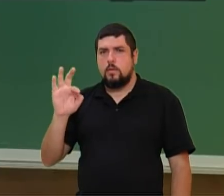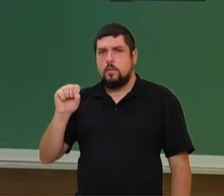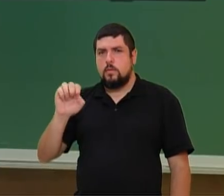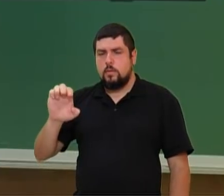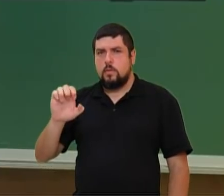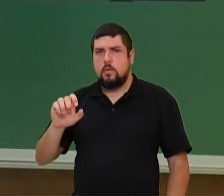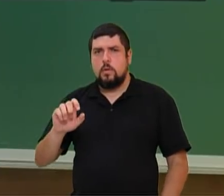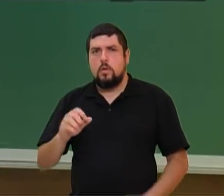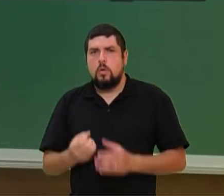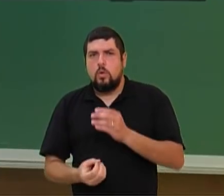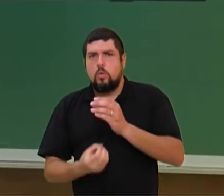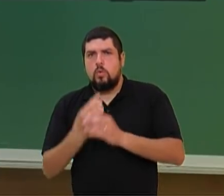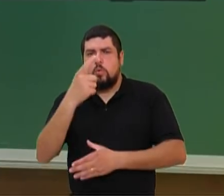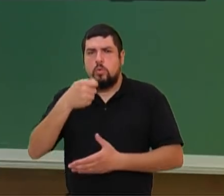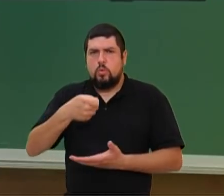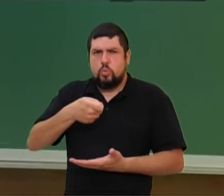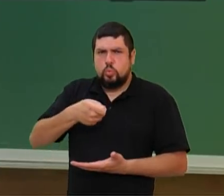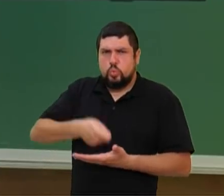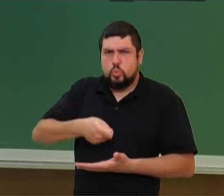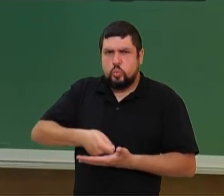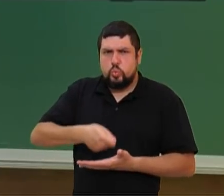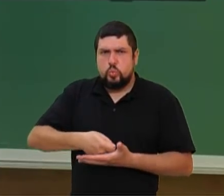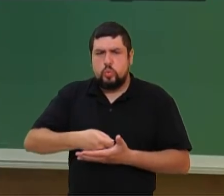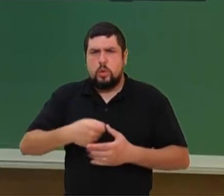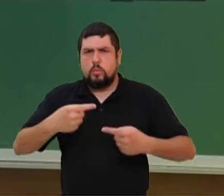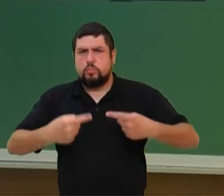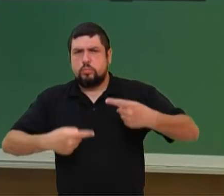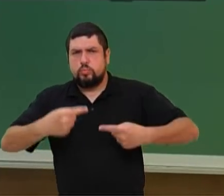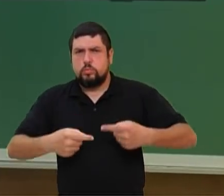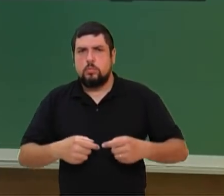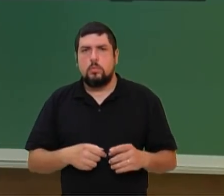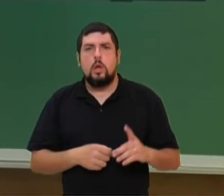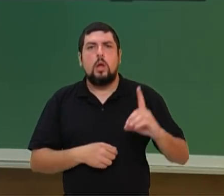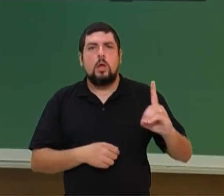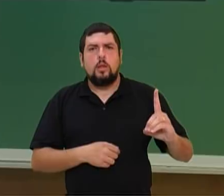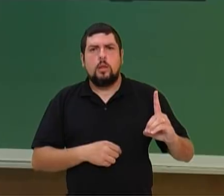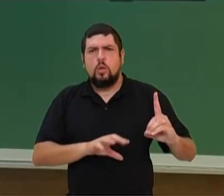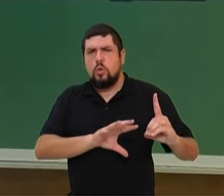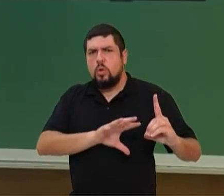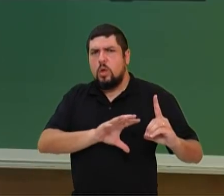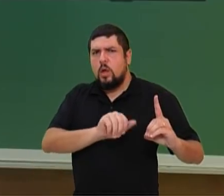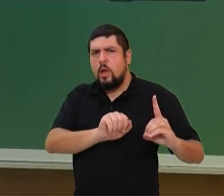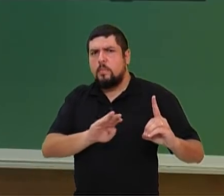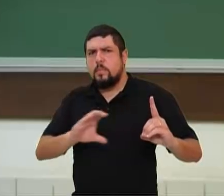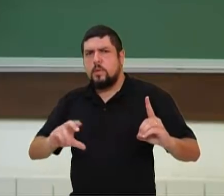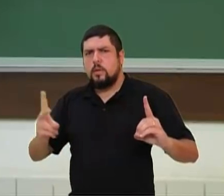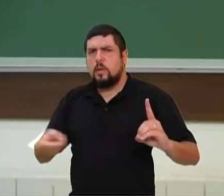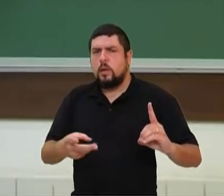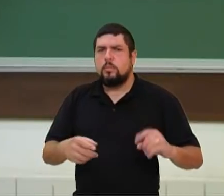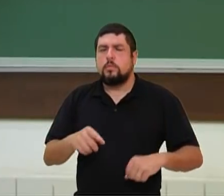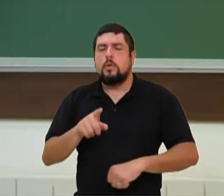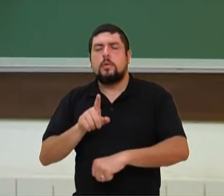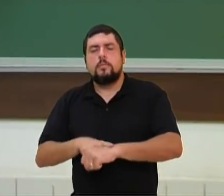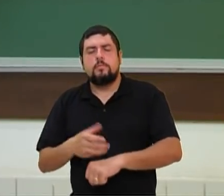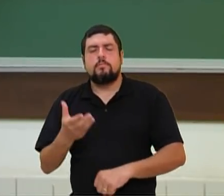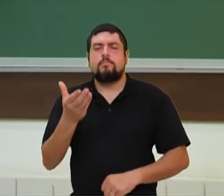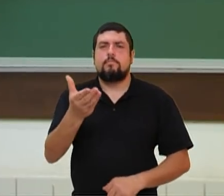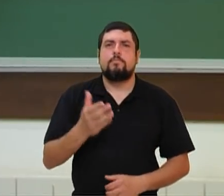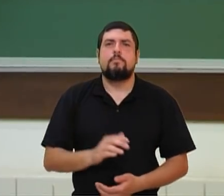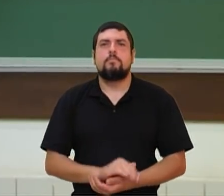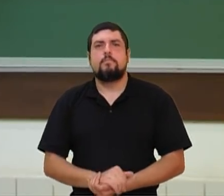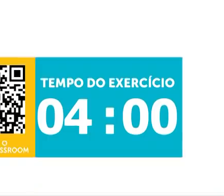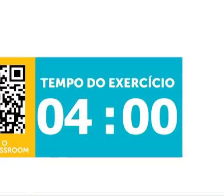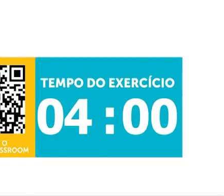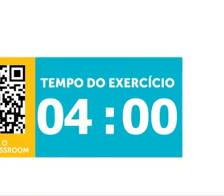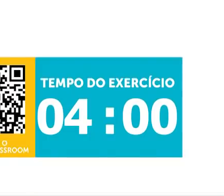de política para o homem? Ou letra D, nenhuma das alternativas está correta? Vou deixar um tempo para vocês responder, em seguida voltamos com a aula.